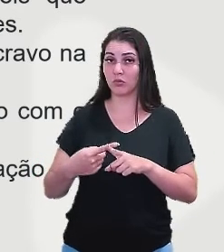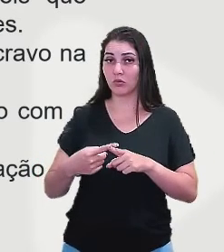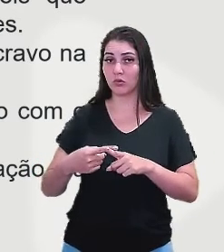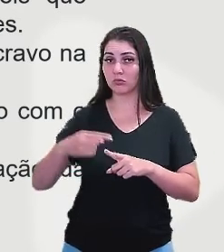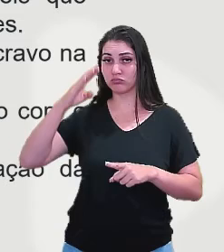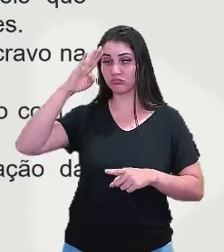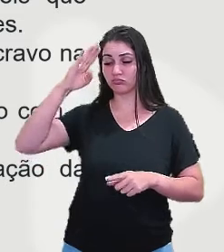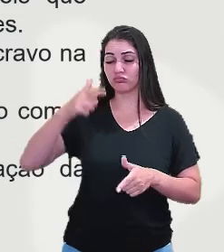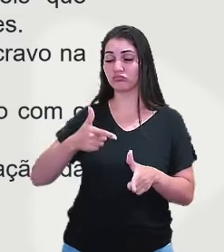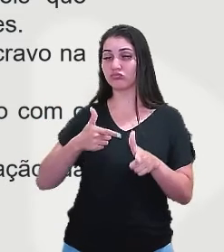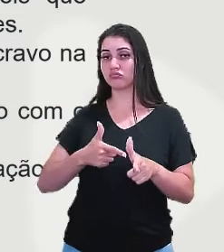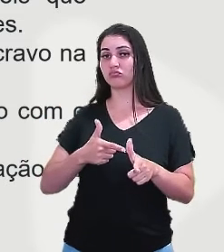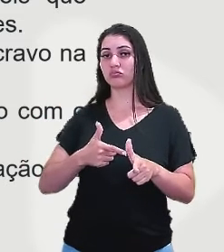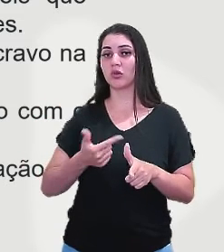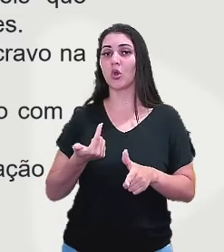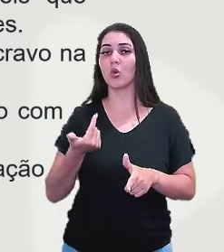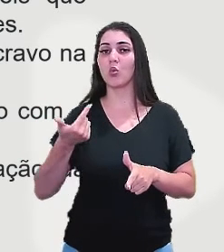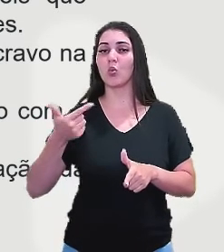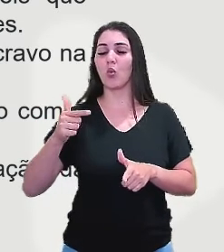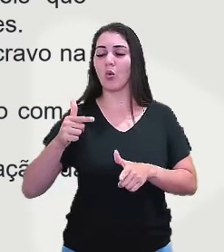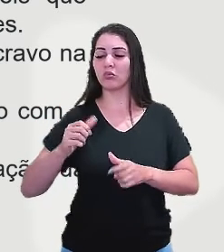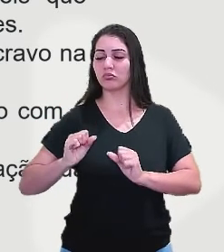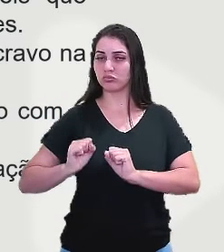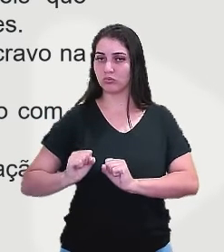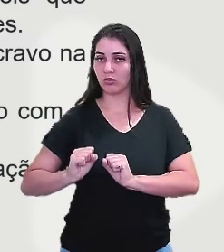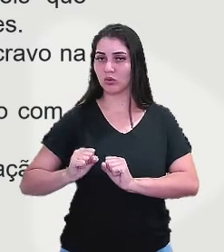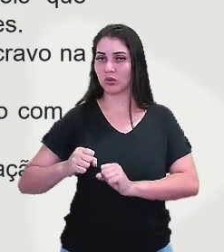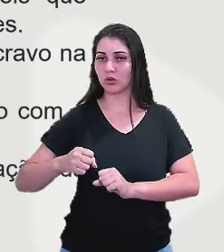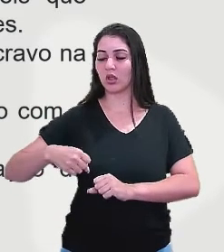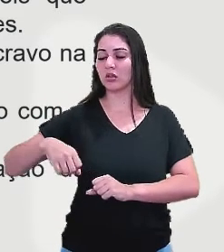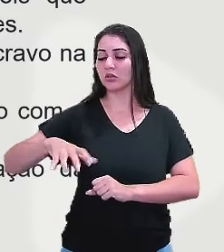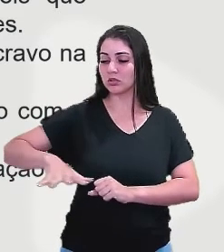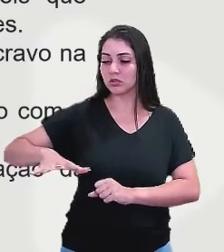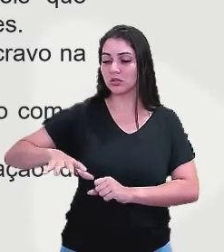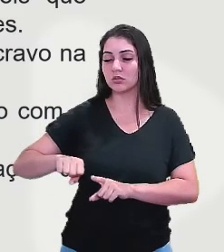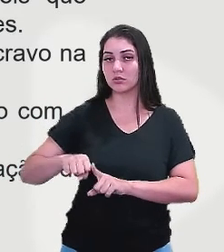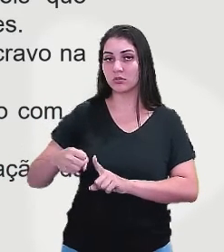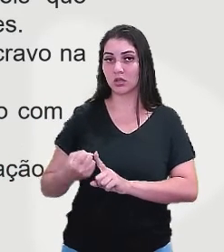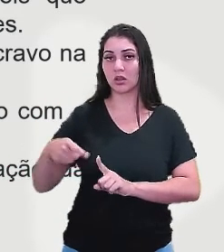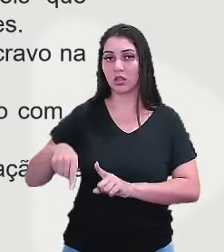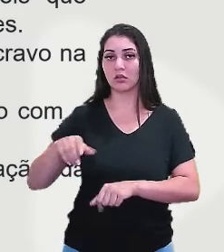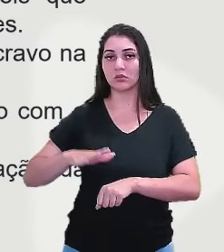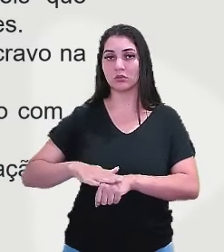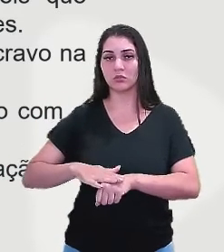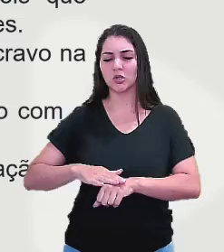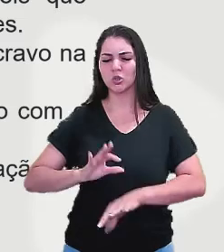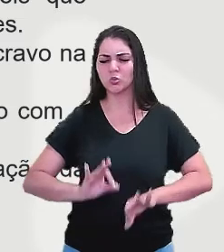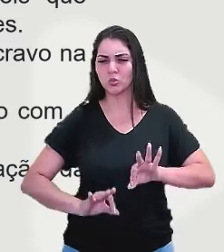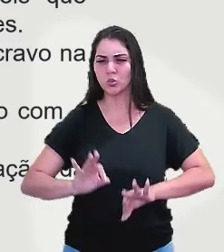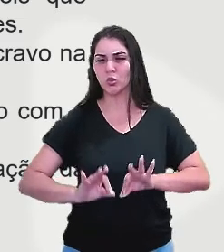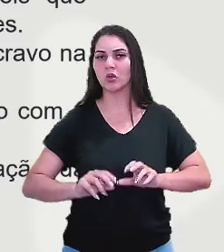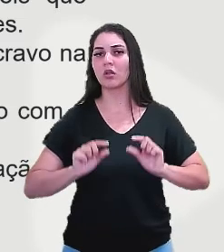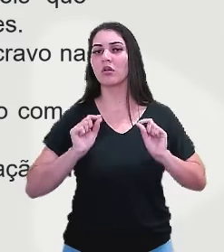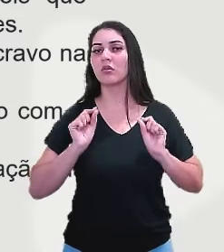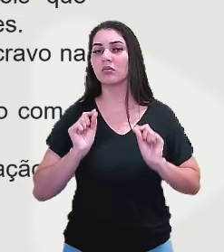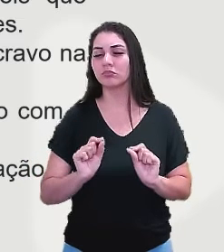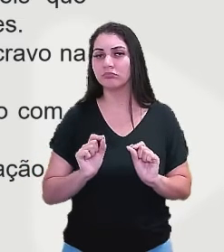com outros campos de poder da sociedade naquele momento, se articulam